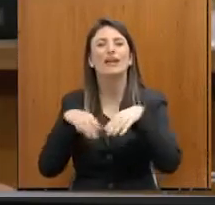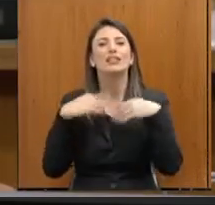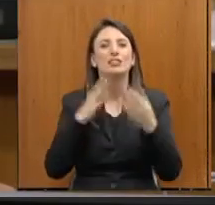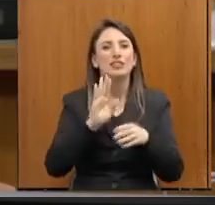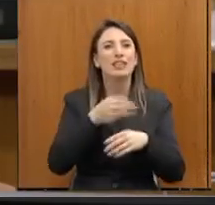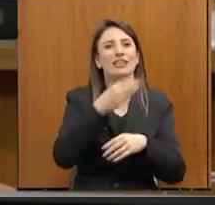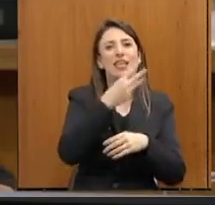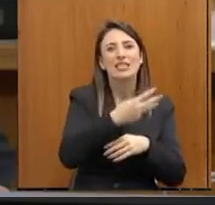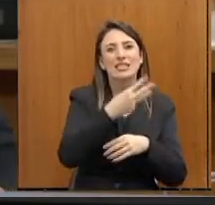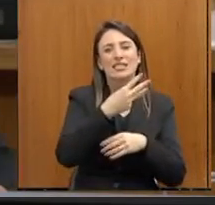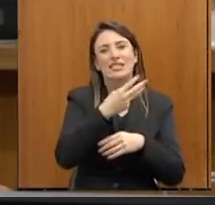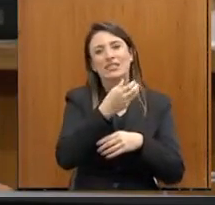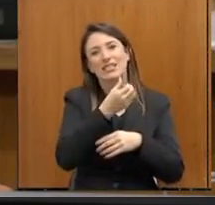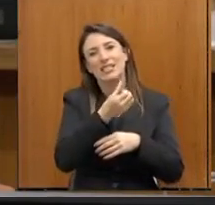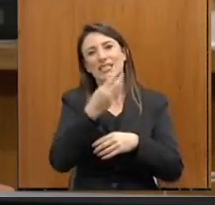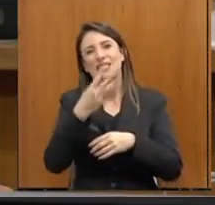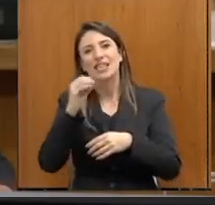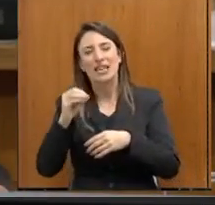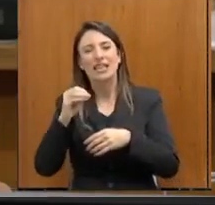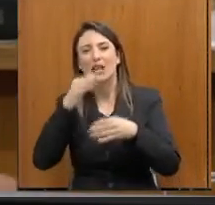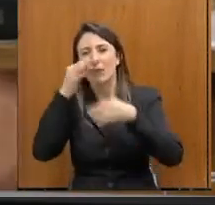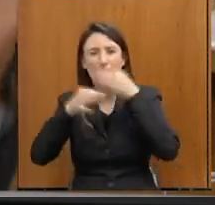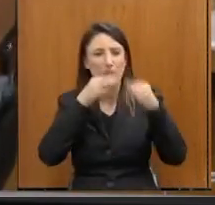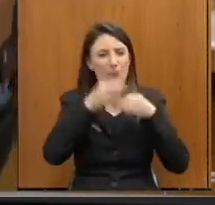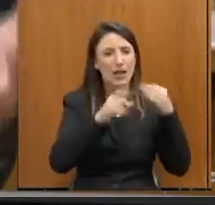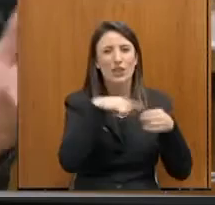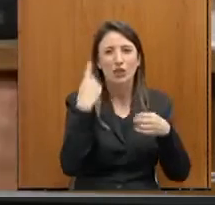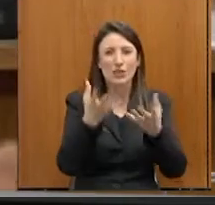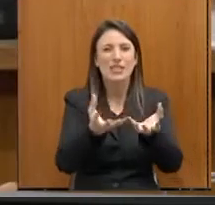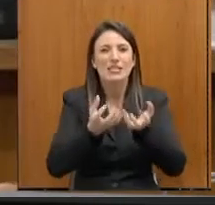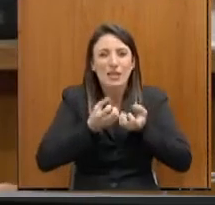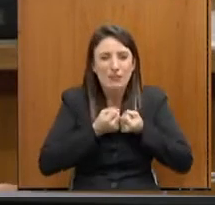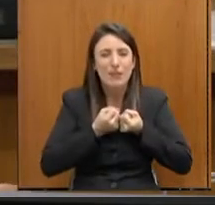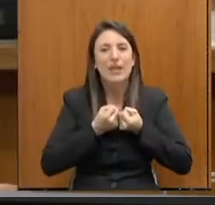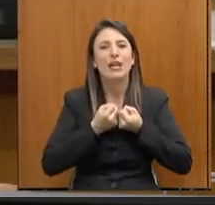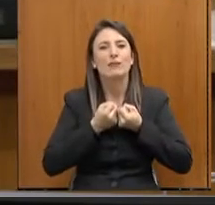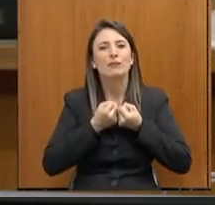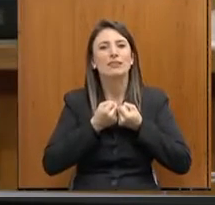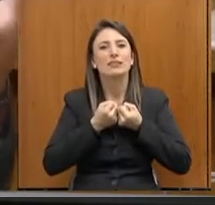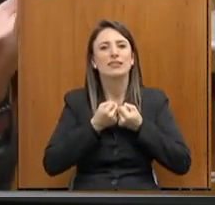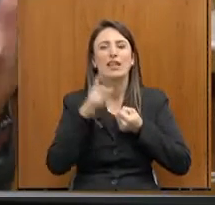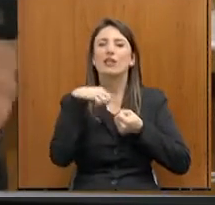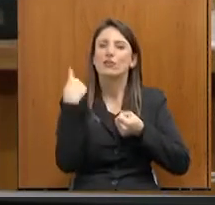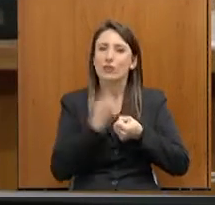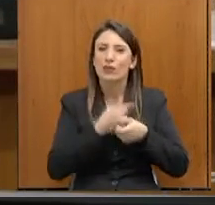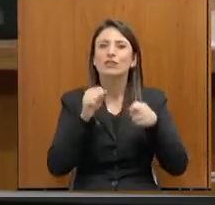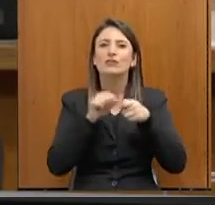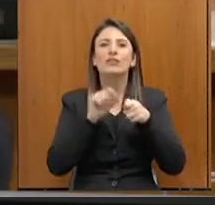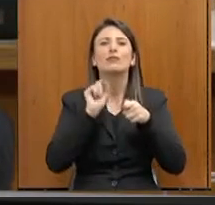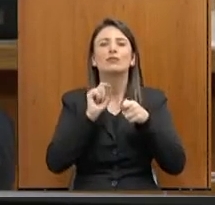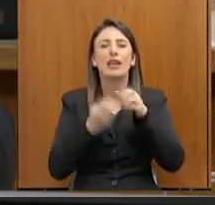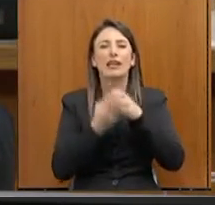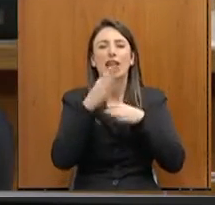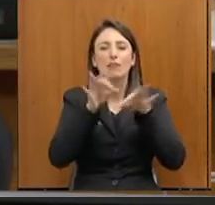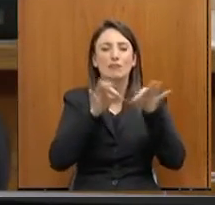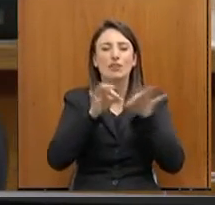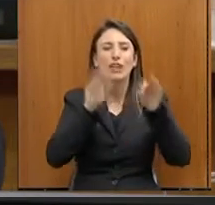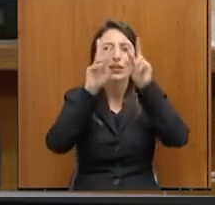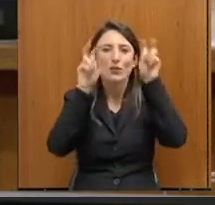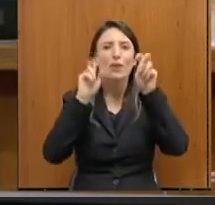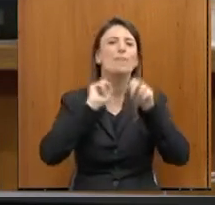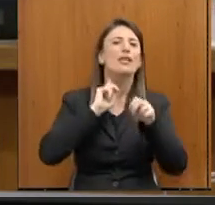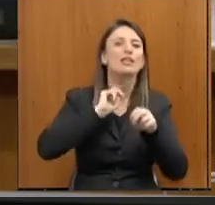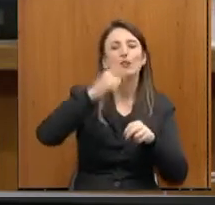contribuições que nós recebemos e podemos assim fazer um Minas consciente ainda